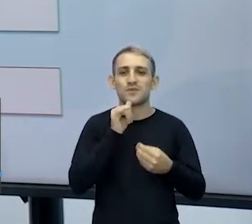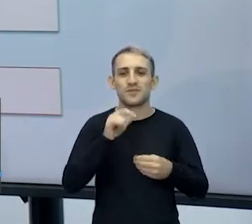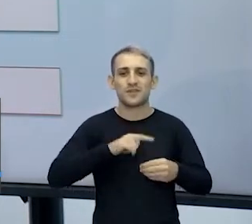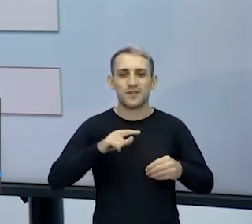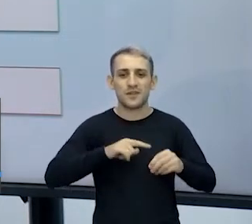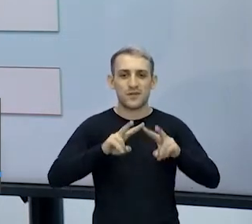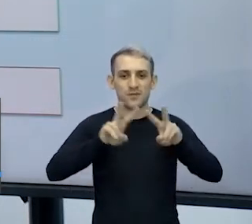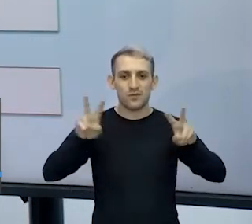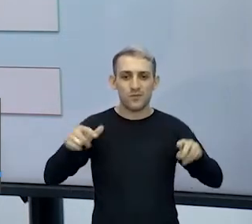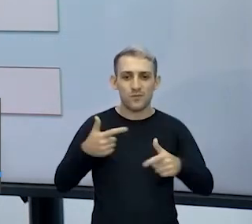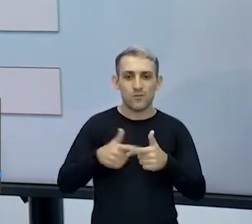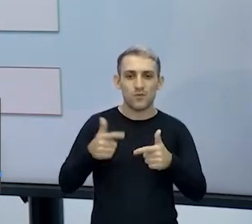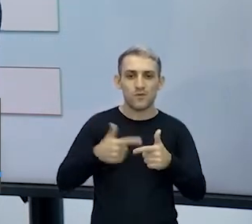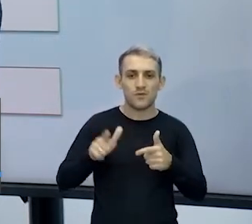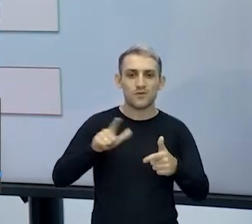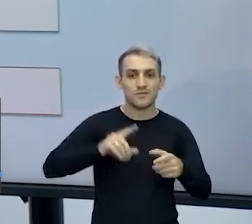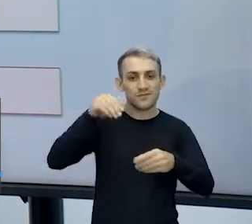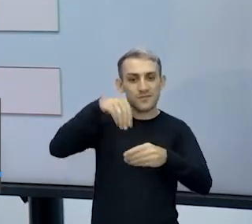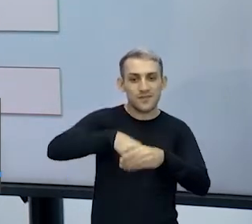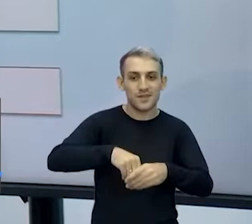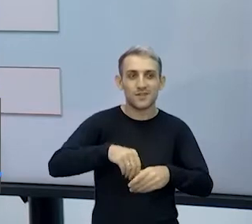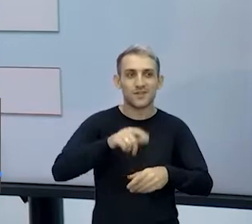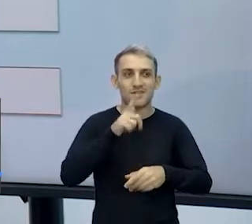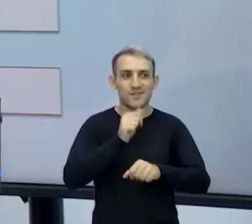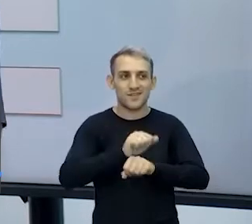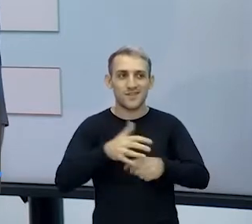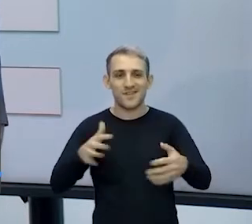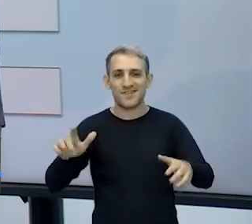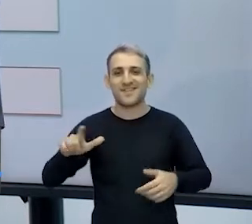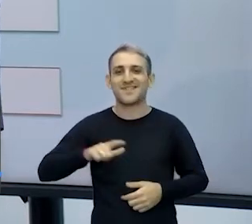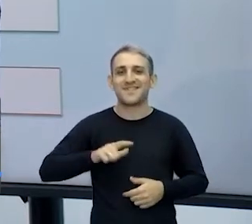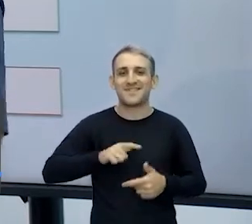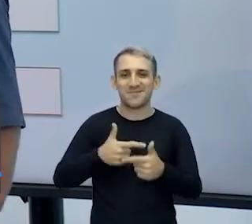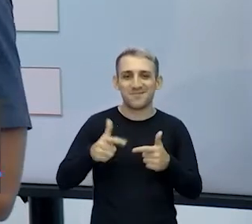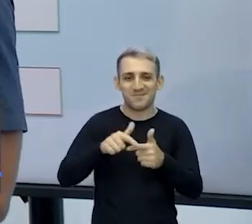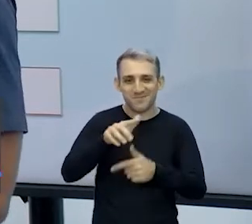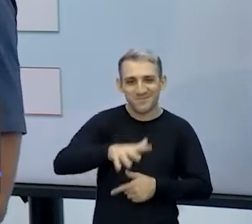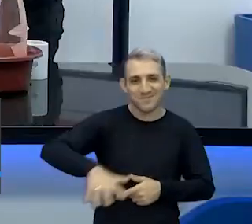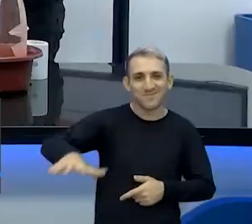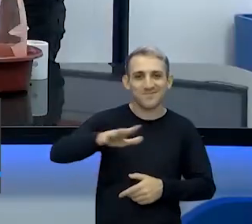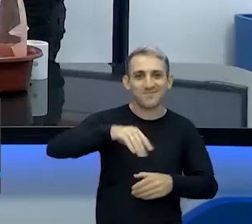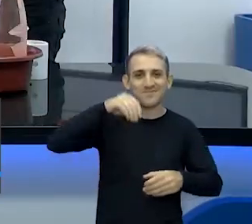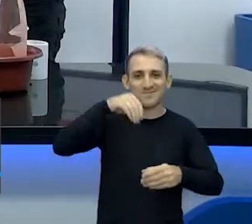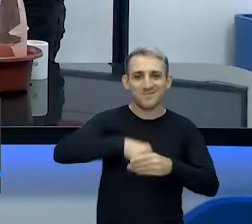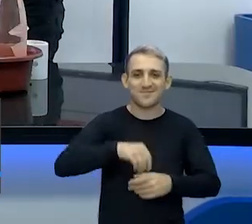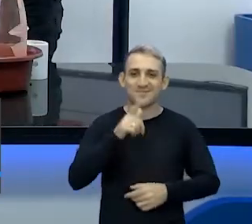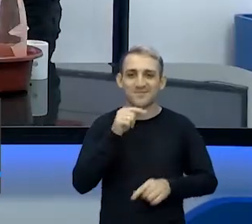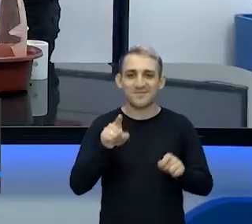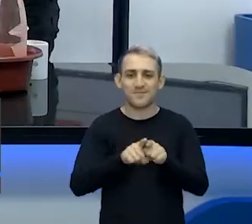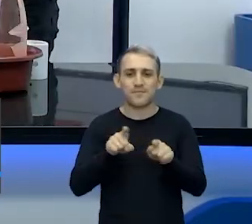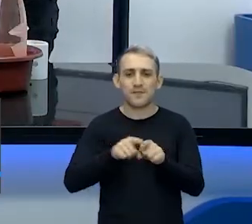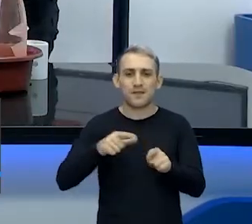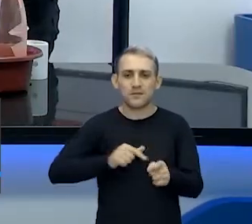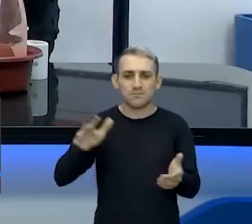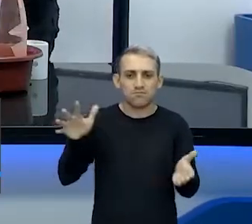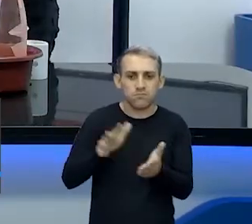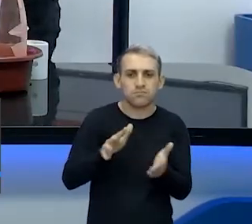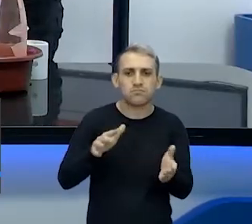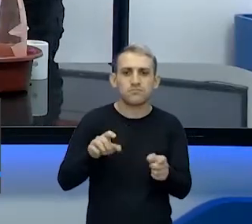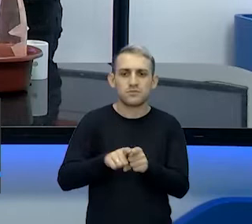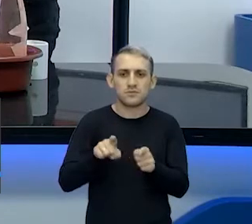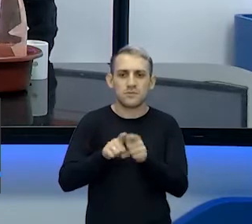movimentar ali como se estivesse na água, né? Então eles simulam muito o espaço dentro da água também. Porque a questão da pressão também.